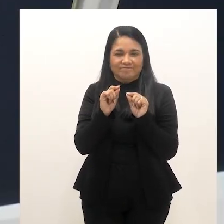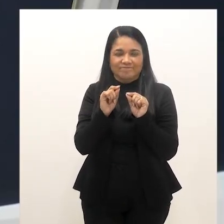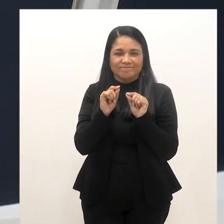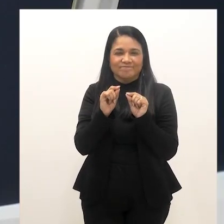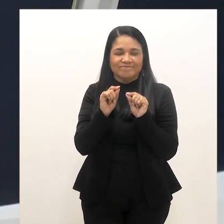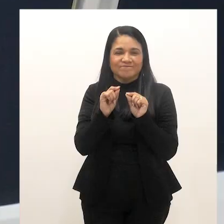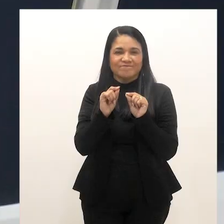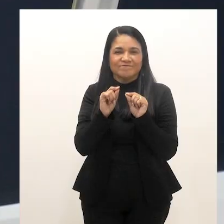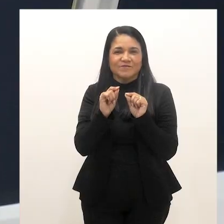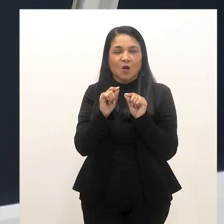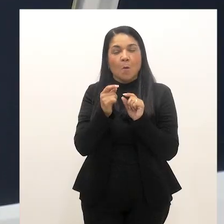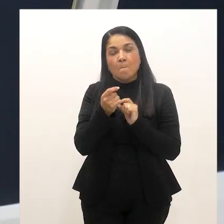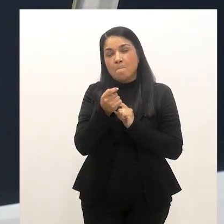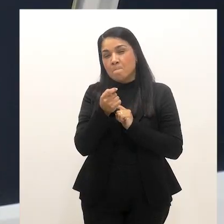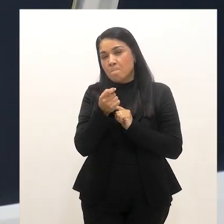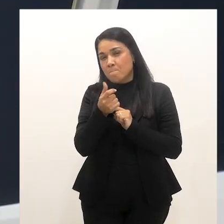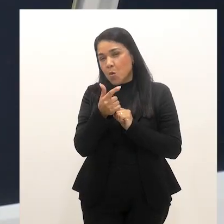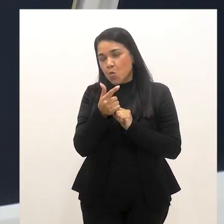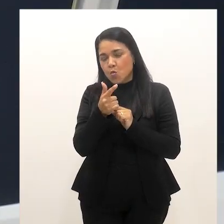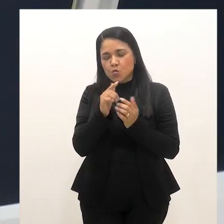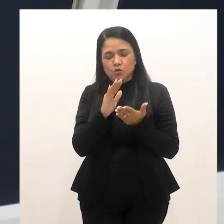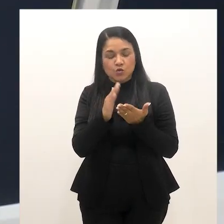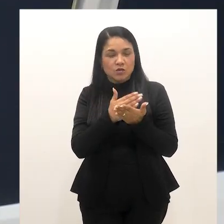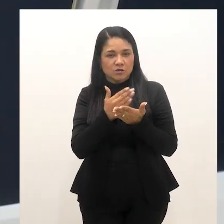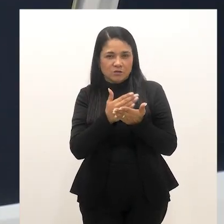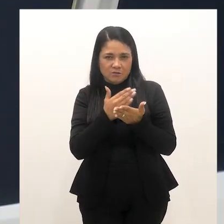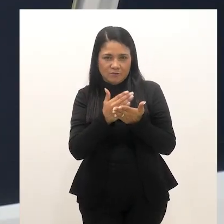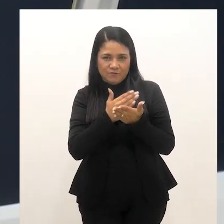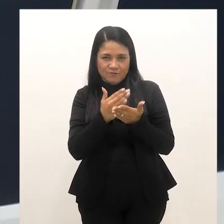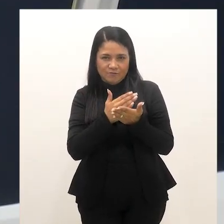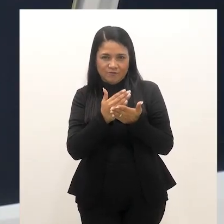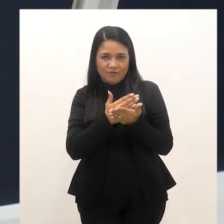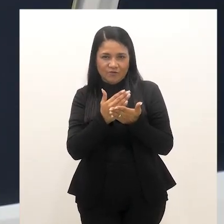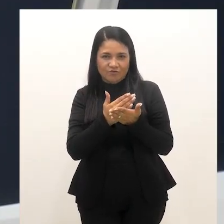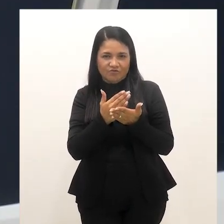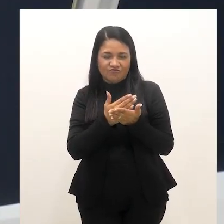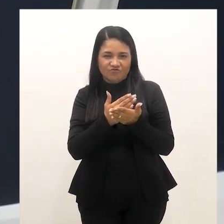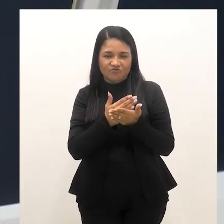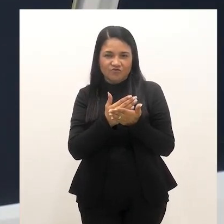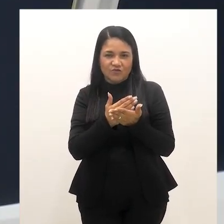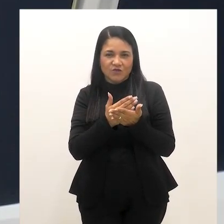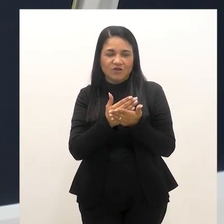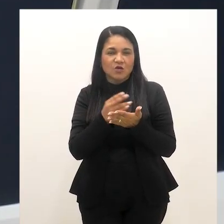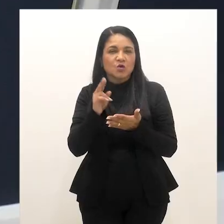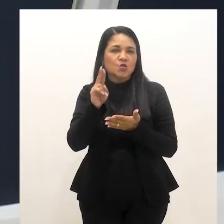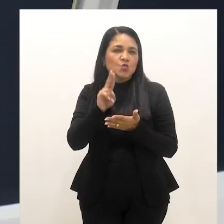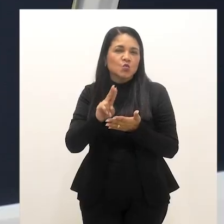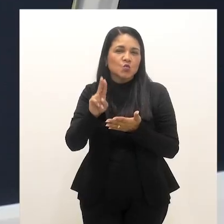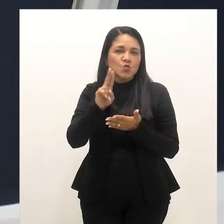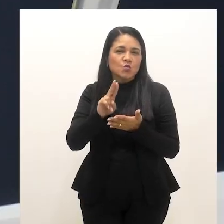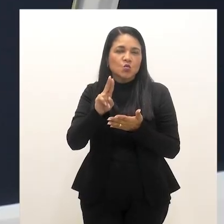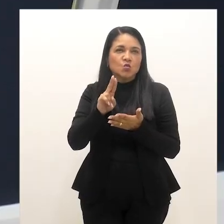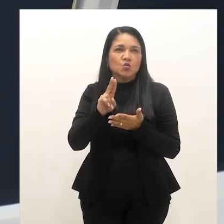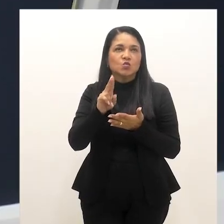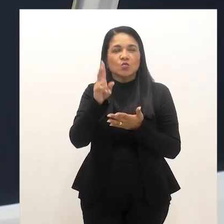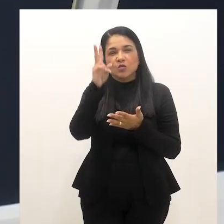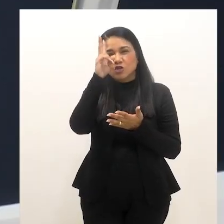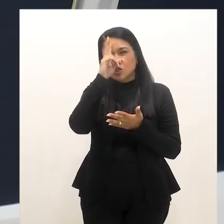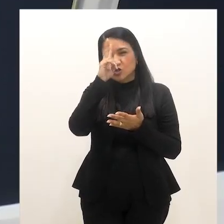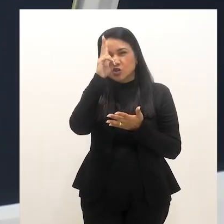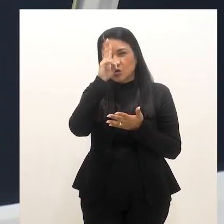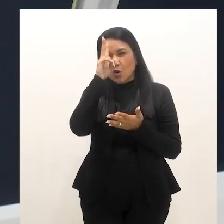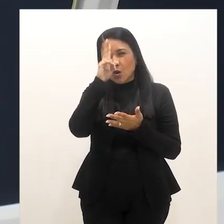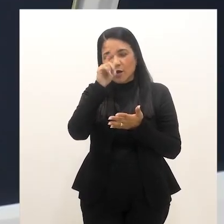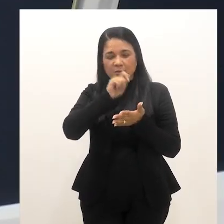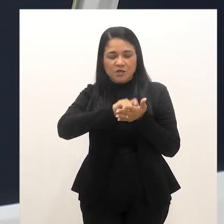justamente isso, porque eu acho que tem poucos livros que que utilizam de coisas históricas